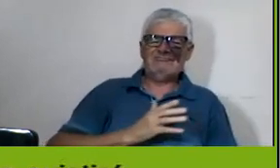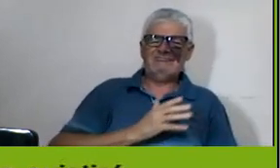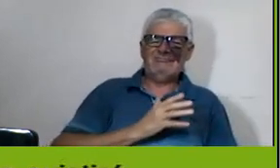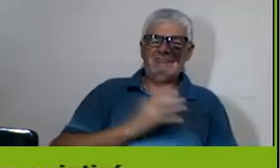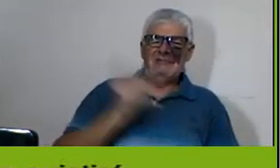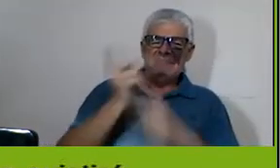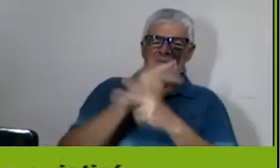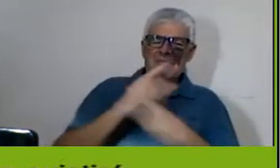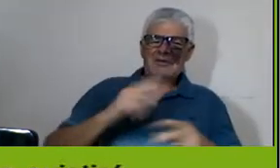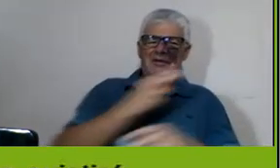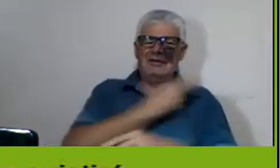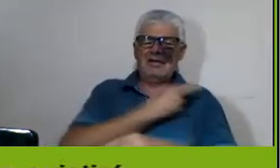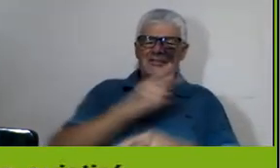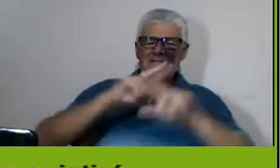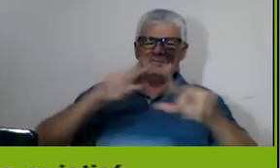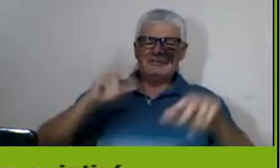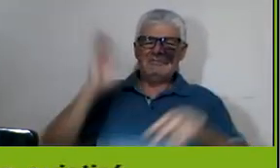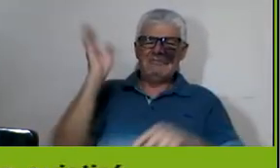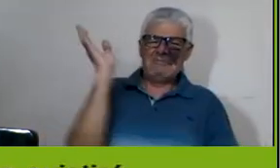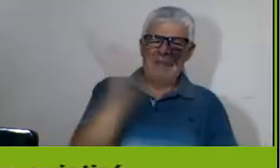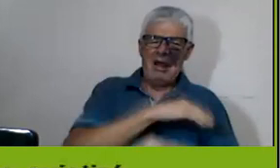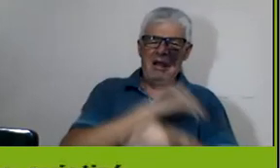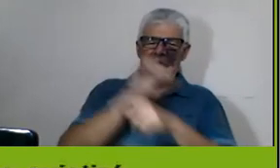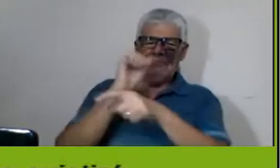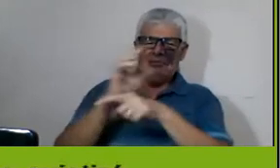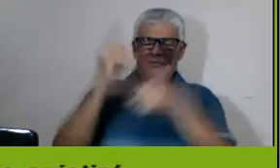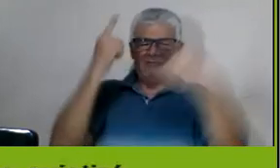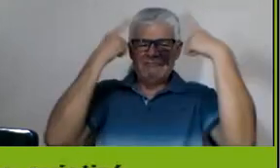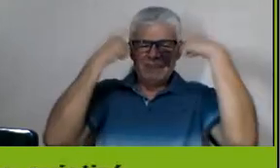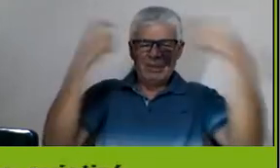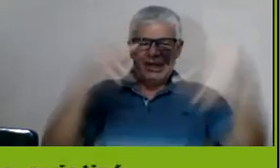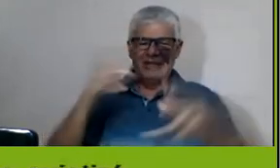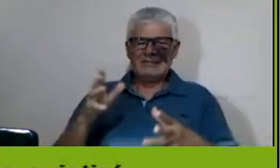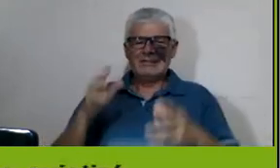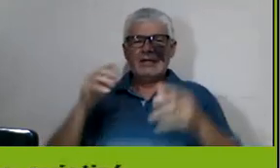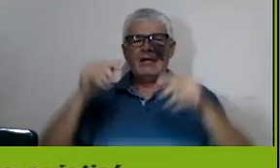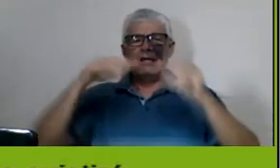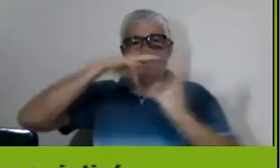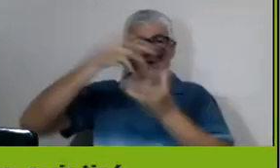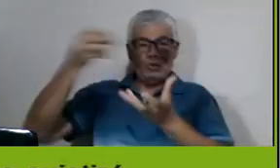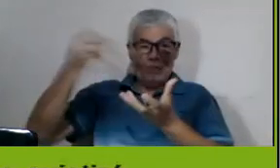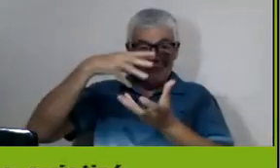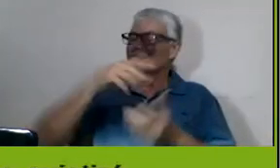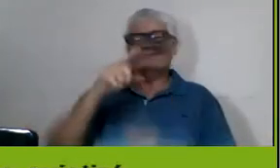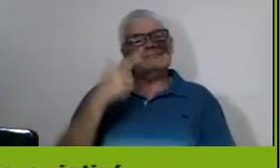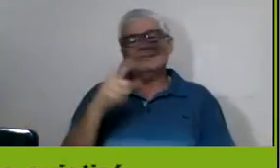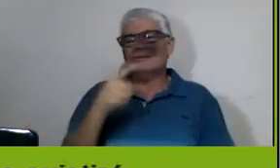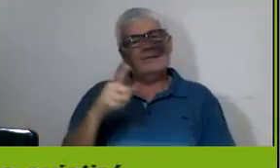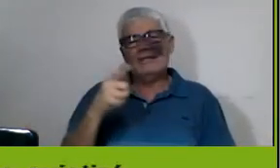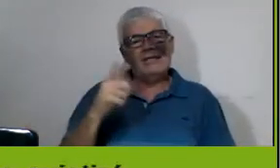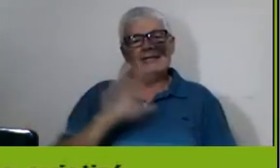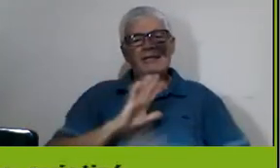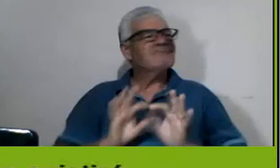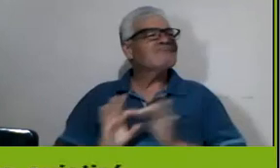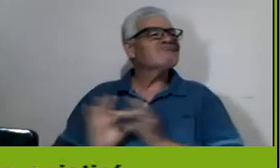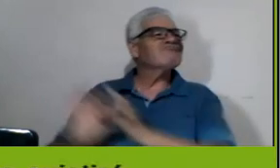templo era uma ordem direta de Deus. Ageu repreendeu o povo, né, e mostrou a